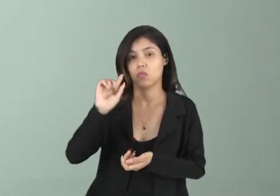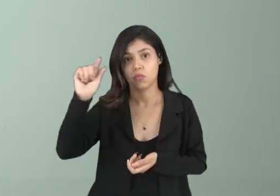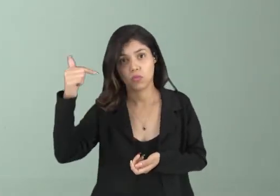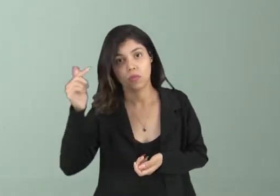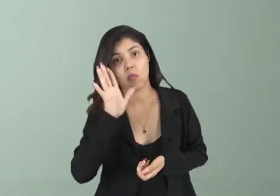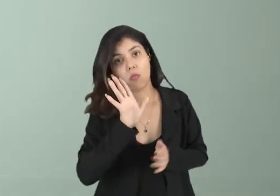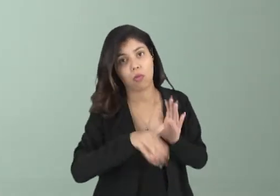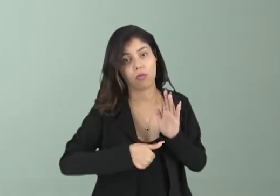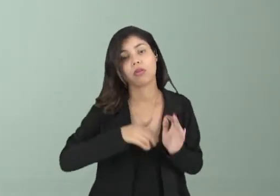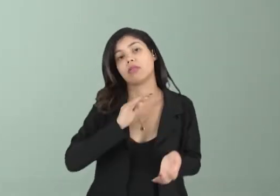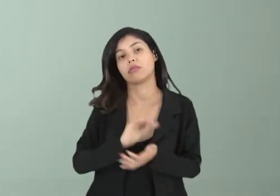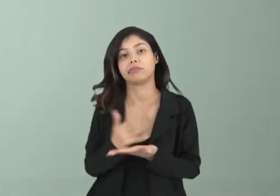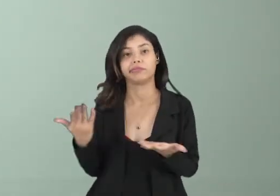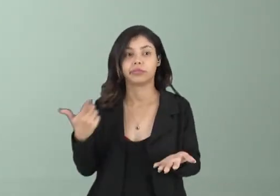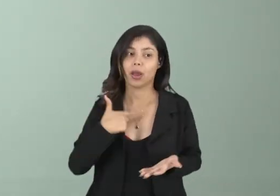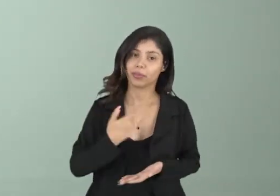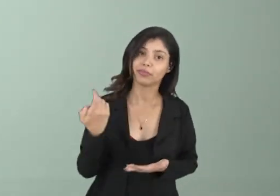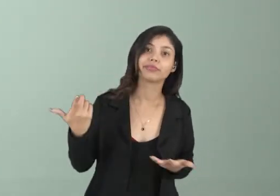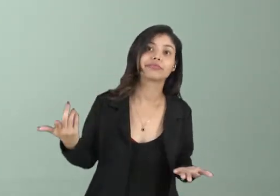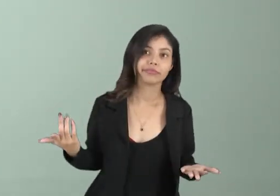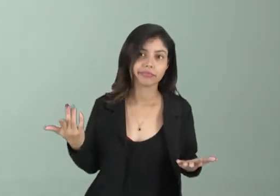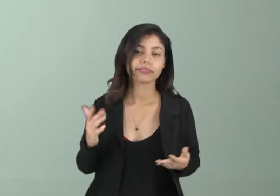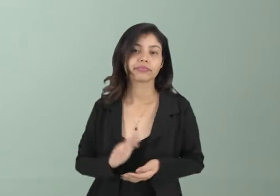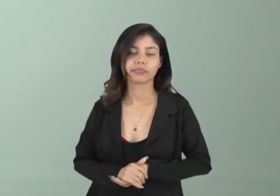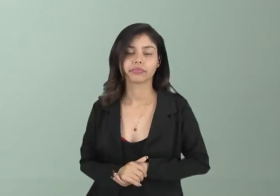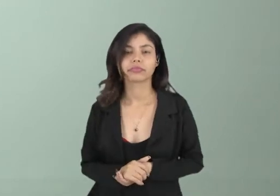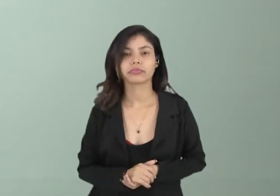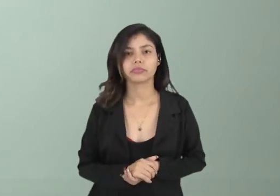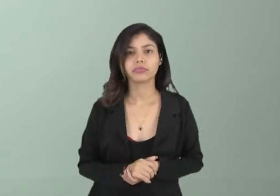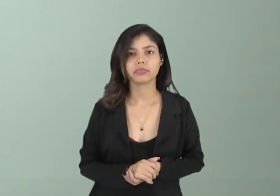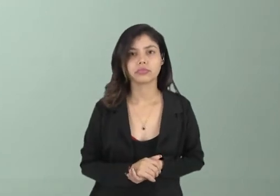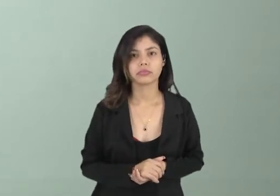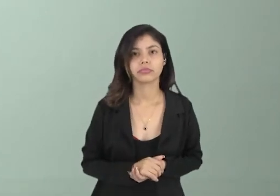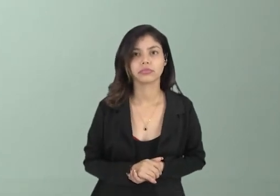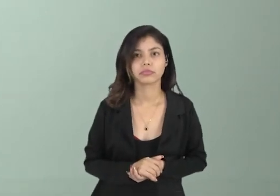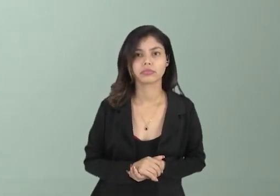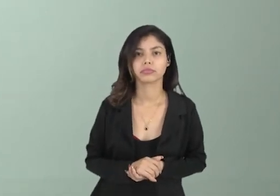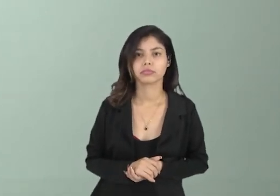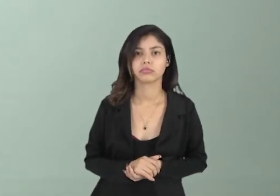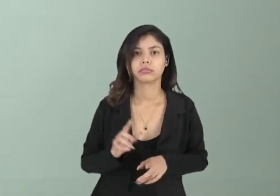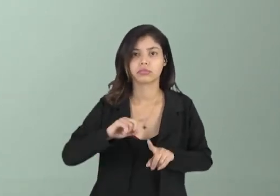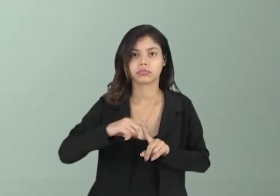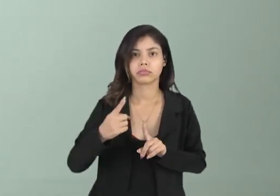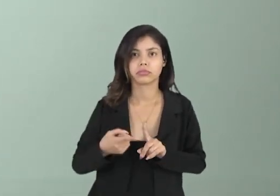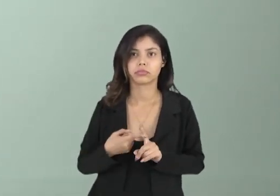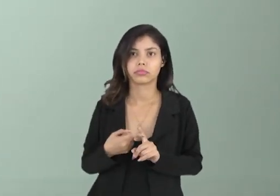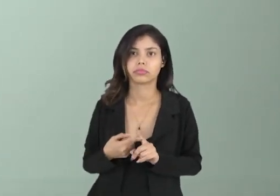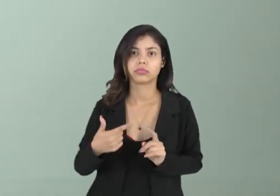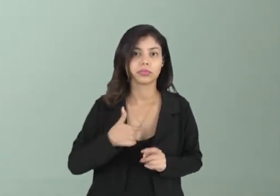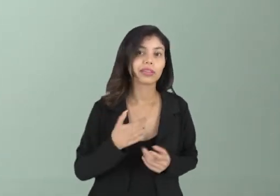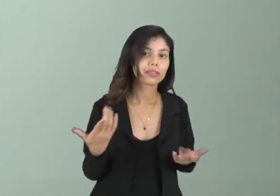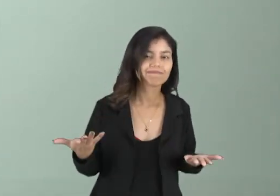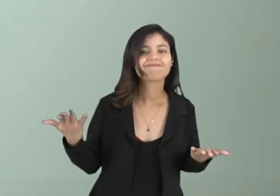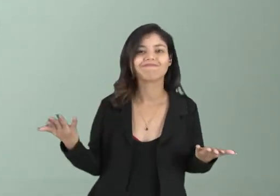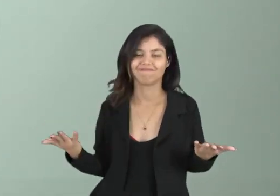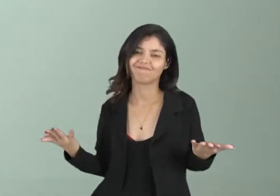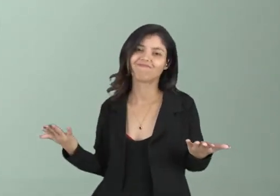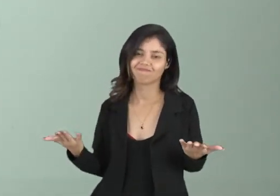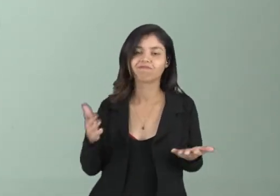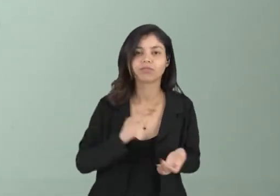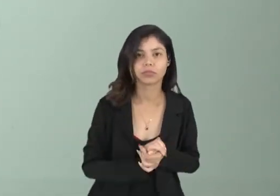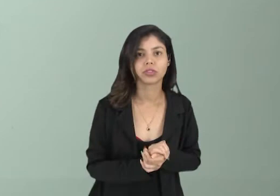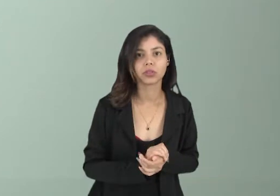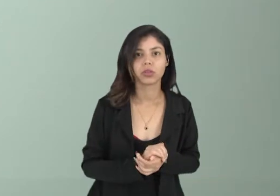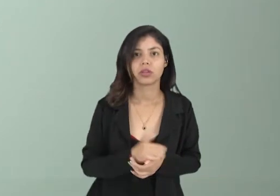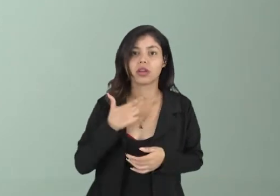ou outra pessoa marginalizada que atingiu fatalmente essa grávida com essa bala, né, com essa arma